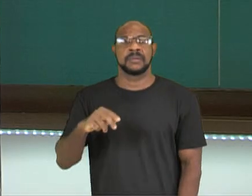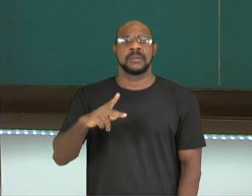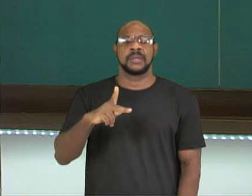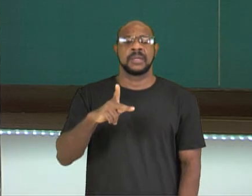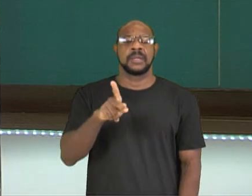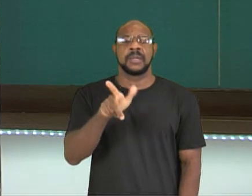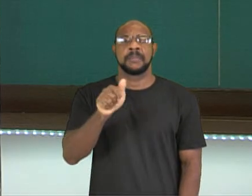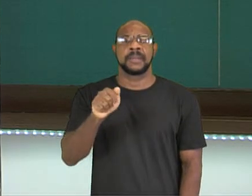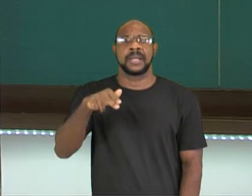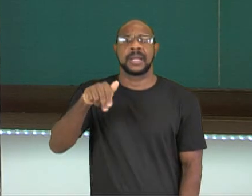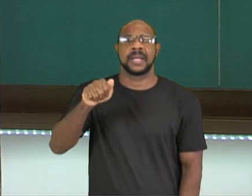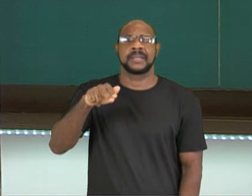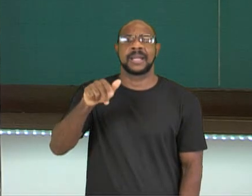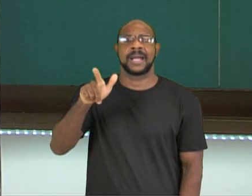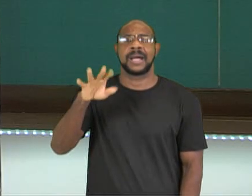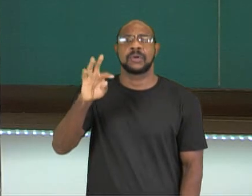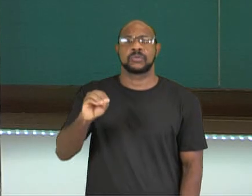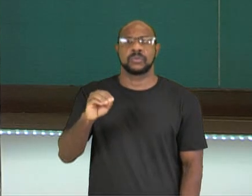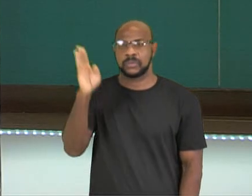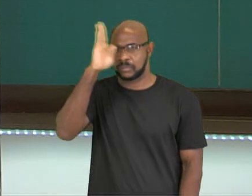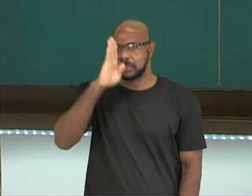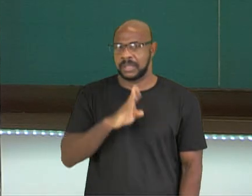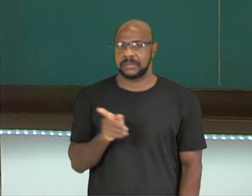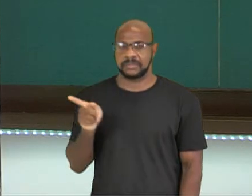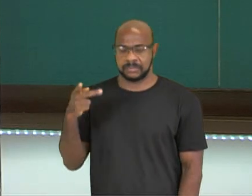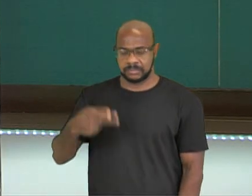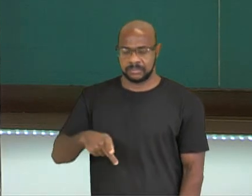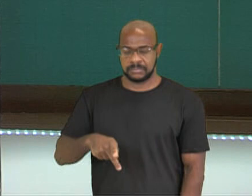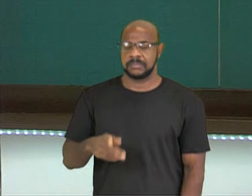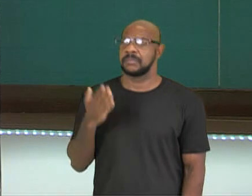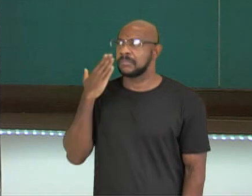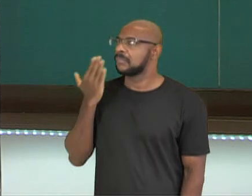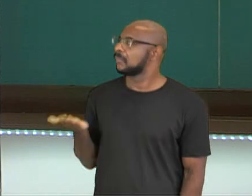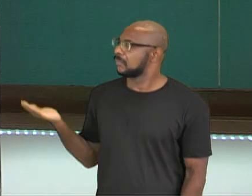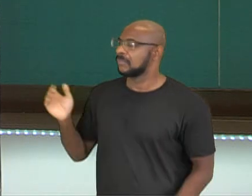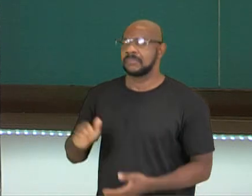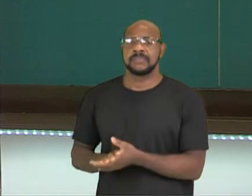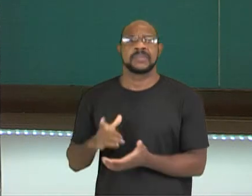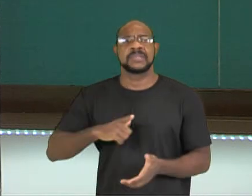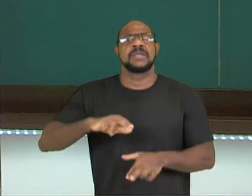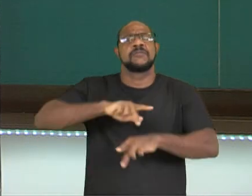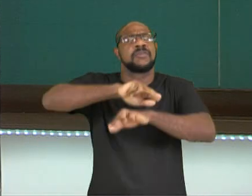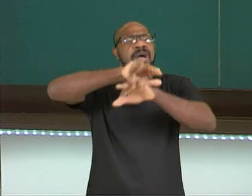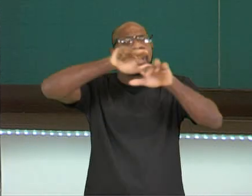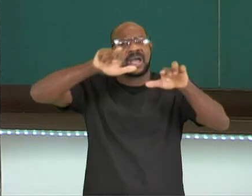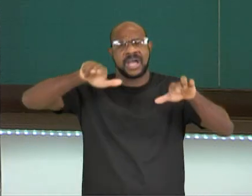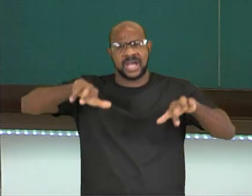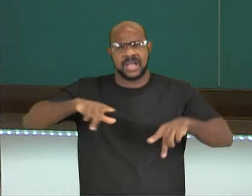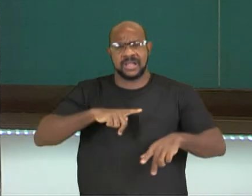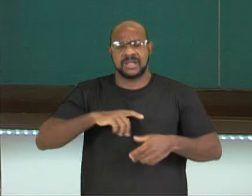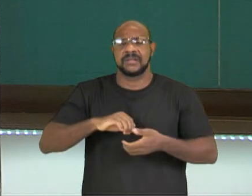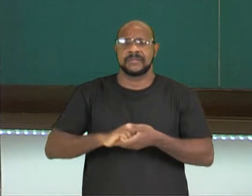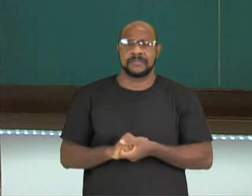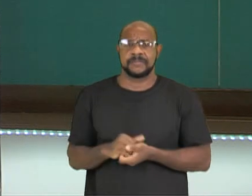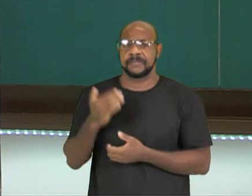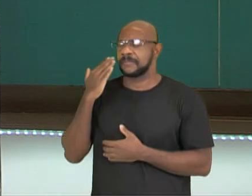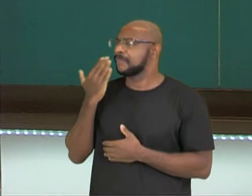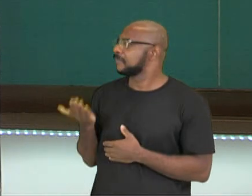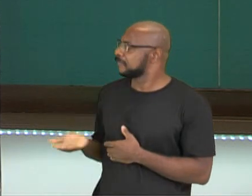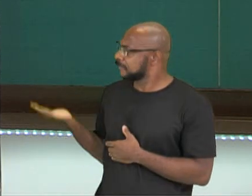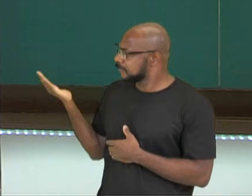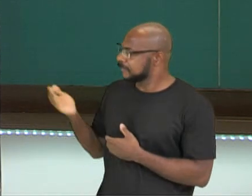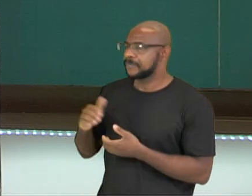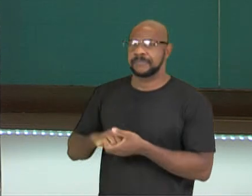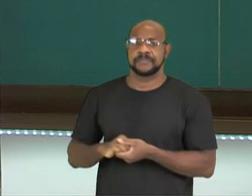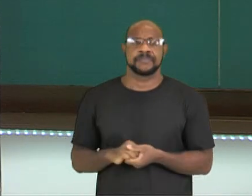do Brasil, certo? Entre os planaltos do Brasil nós vamos ter Planalto das Guianas, o Planalto Central e o Planalto Meridional, que são